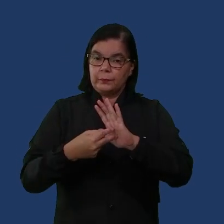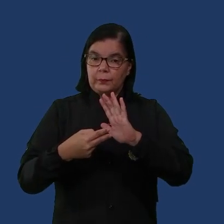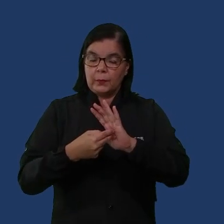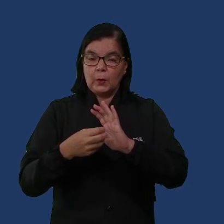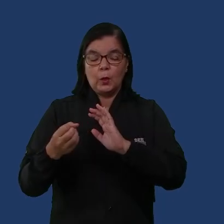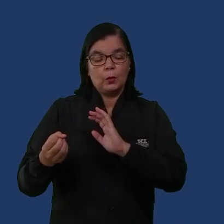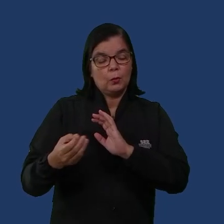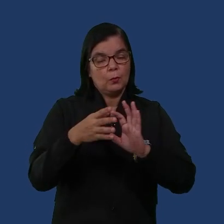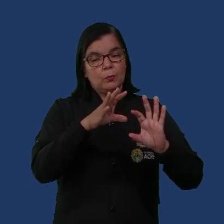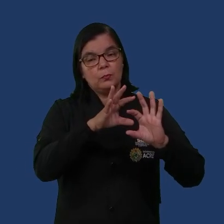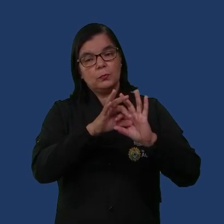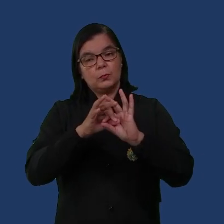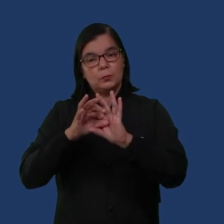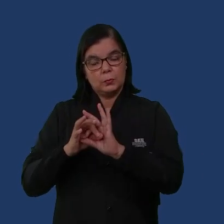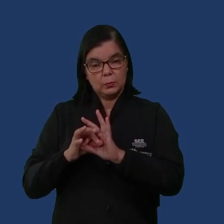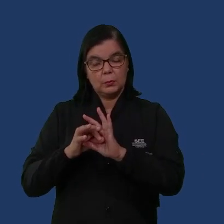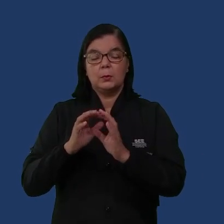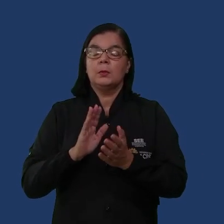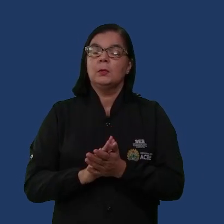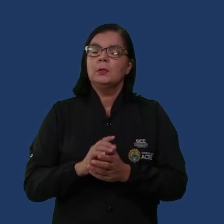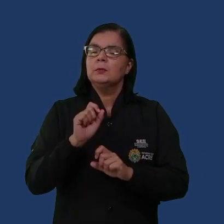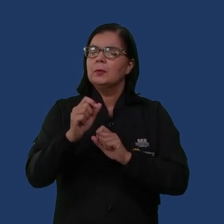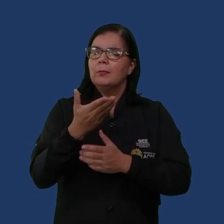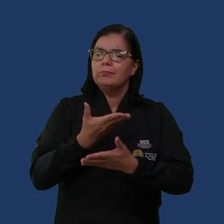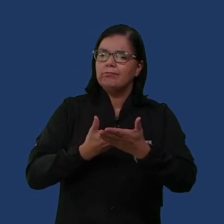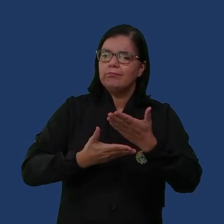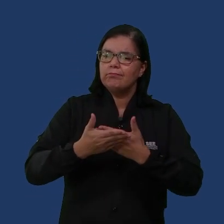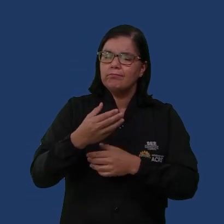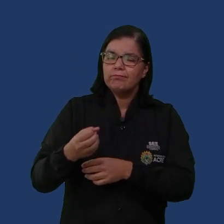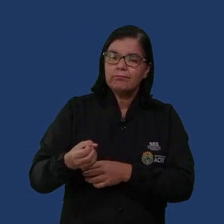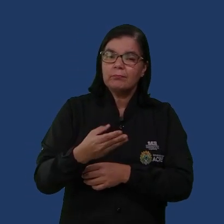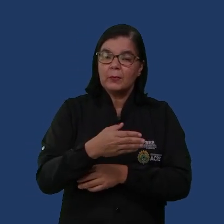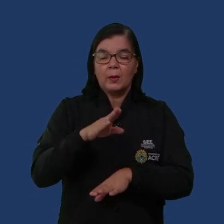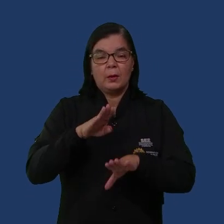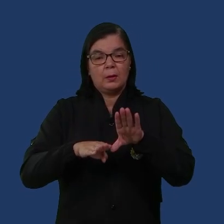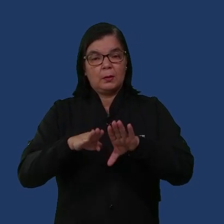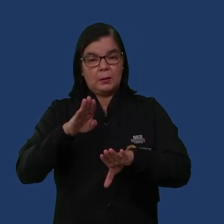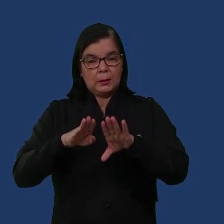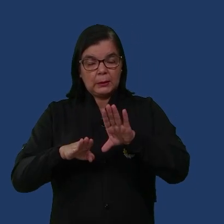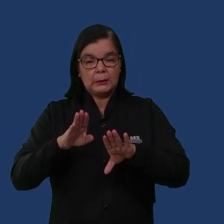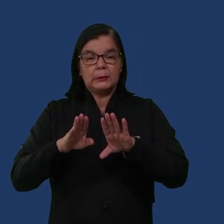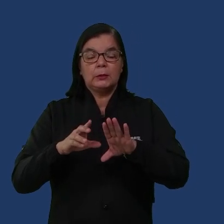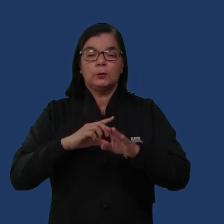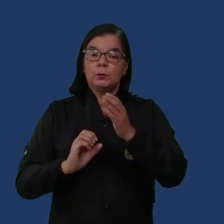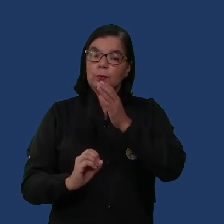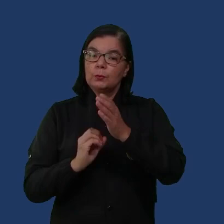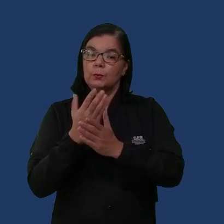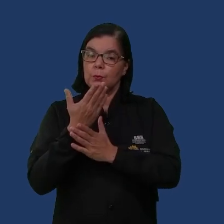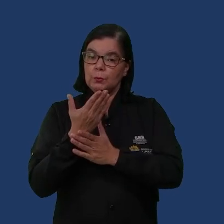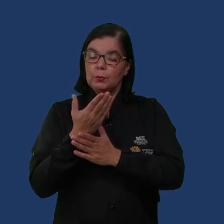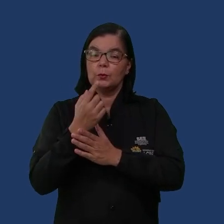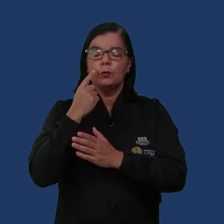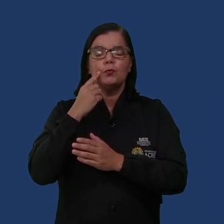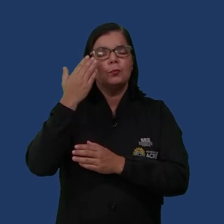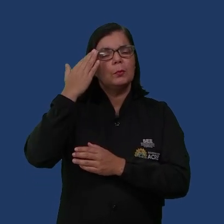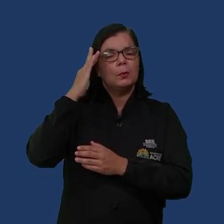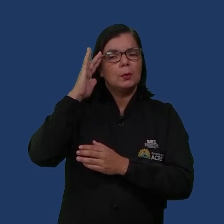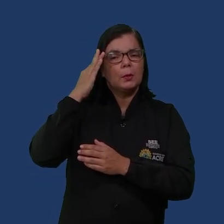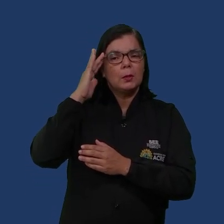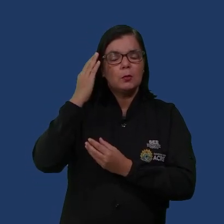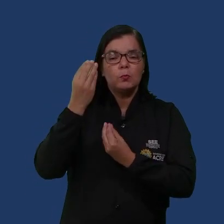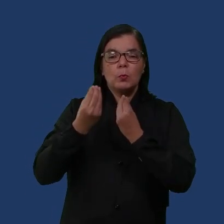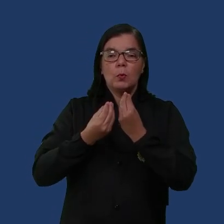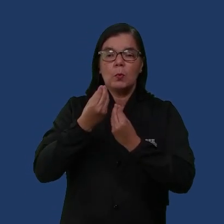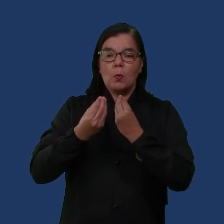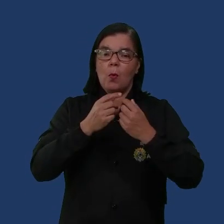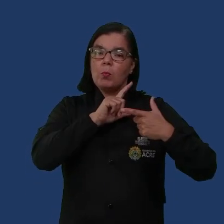novos contextos. E essa relação demonstra que a inovação, muitas vezes, surge da reinterpretação e do diálogo